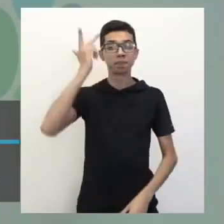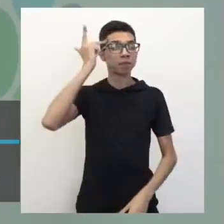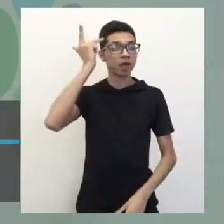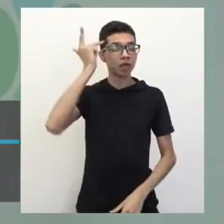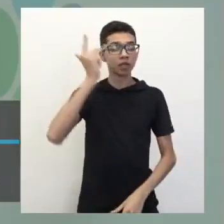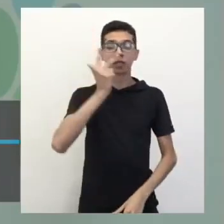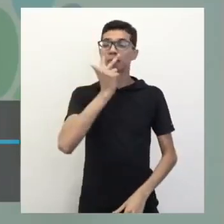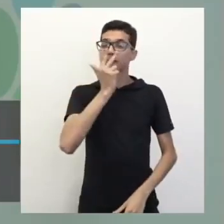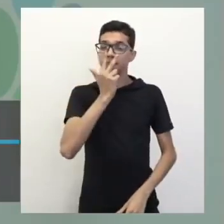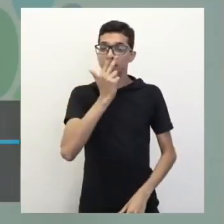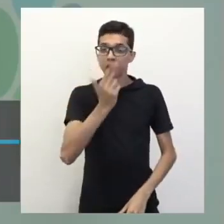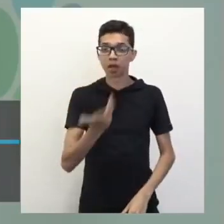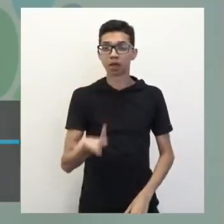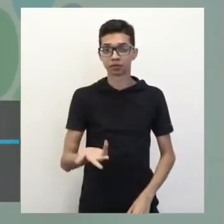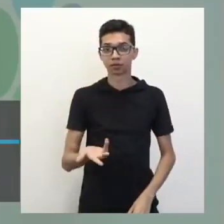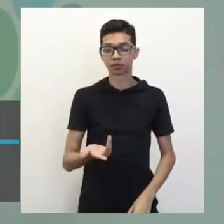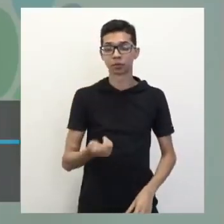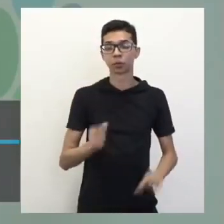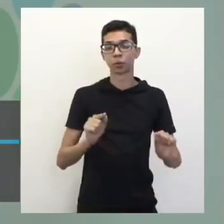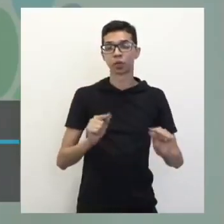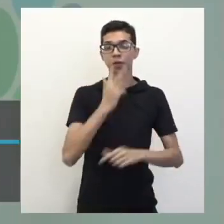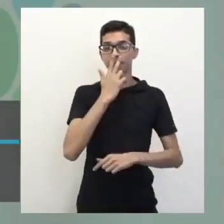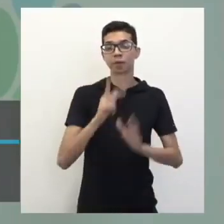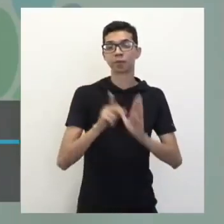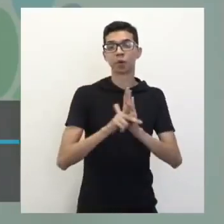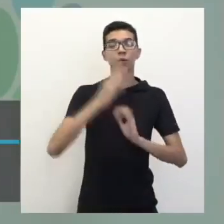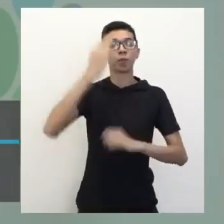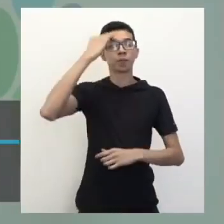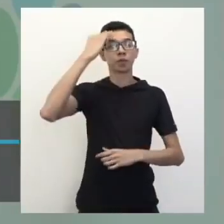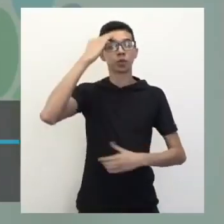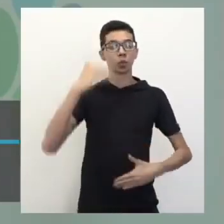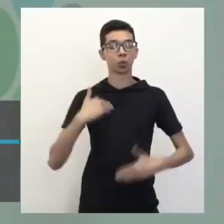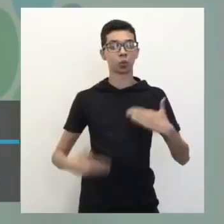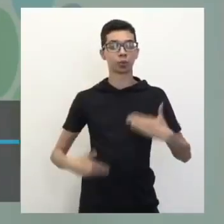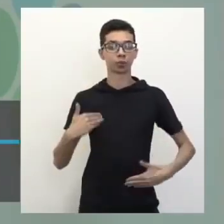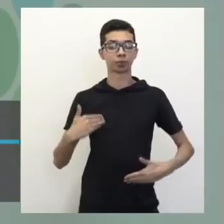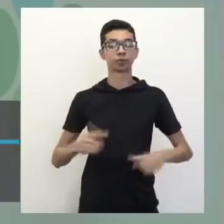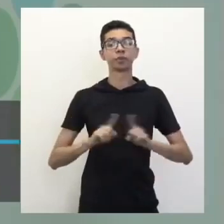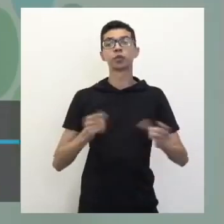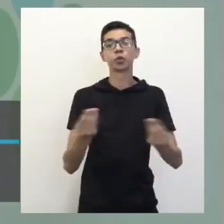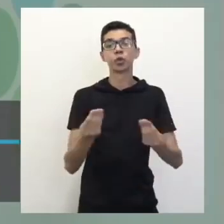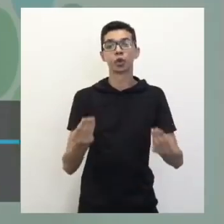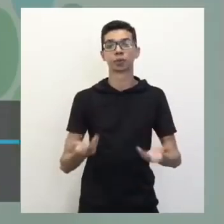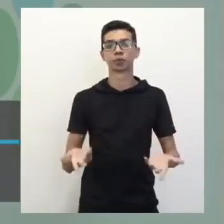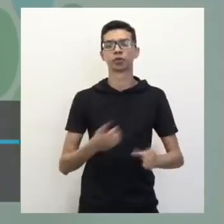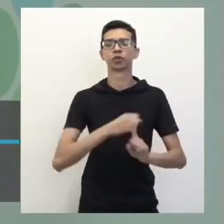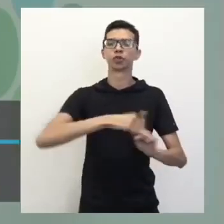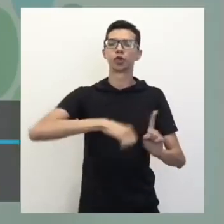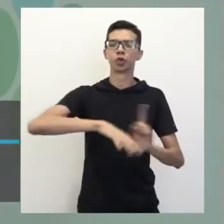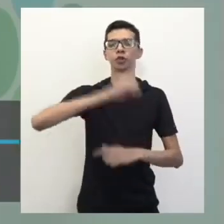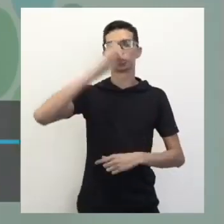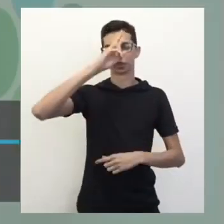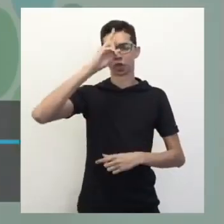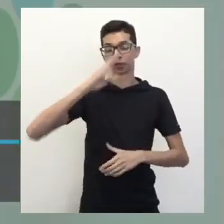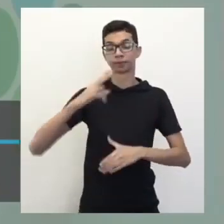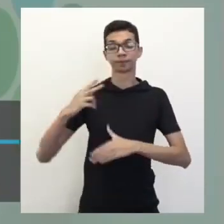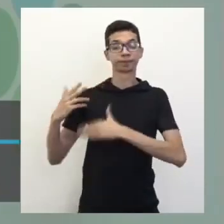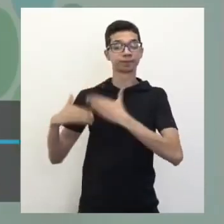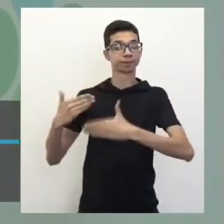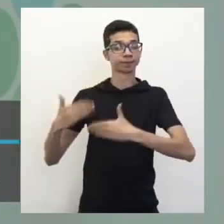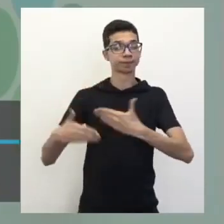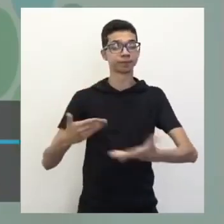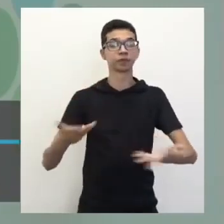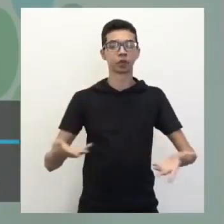parece comum, parece fazer parte da mente ou do corpo, mas na verdade foi construído socialmente e historicamente. Então nós temos